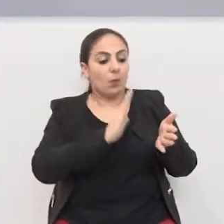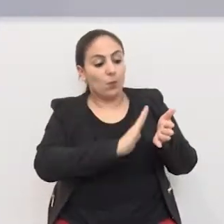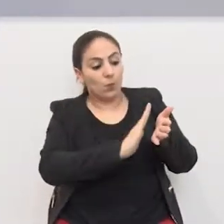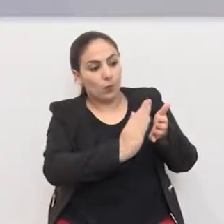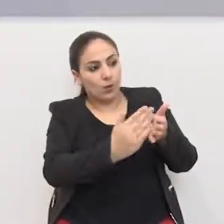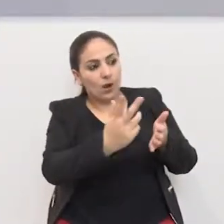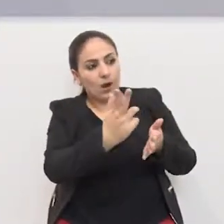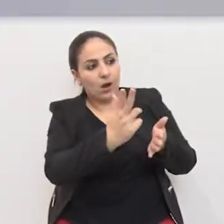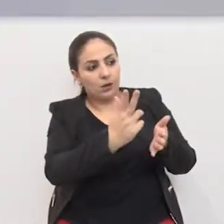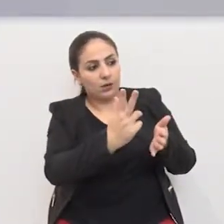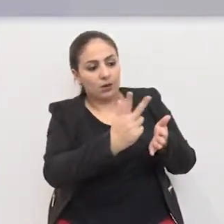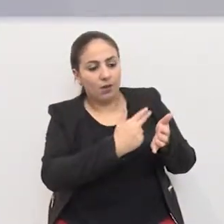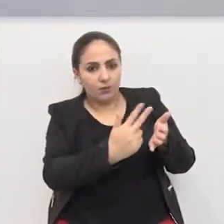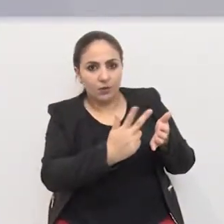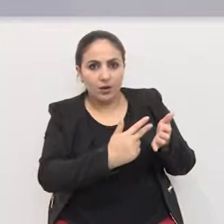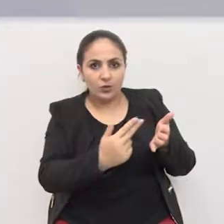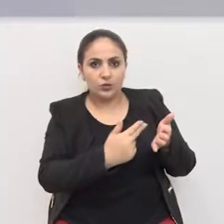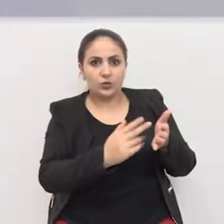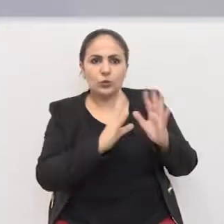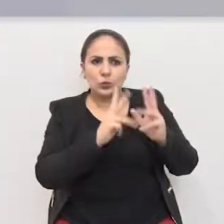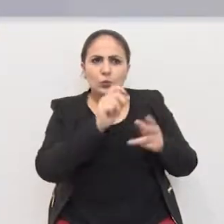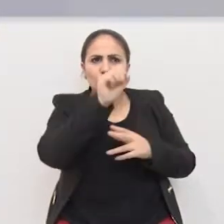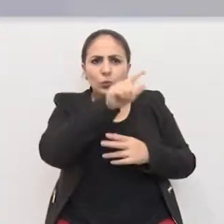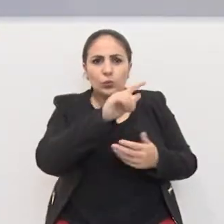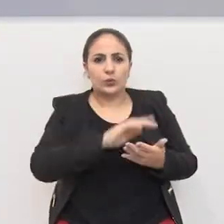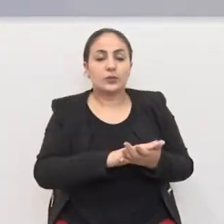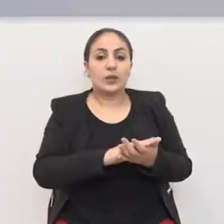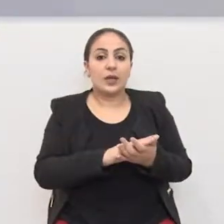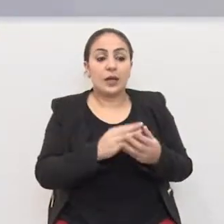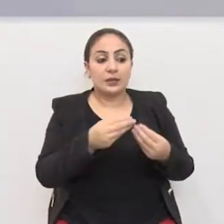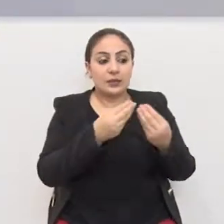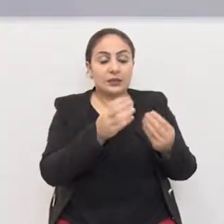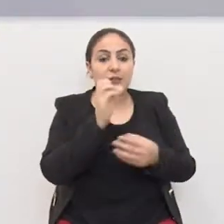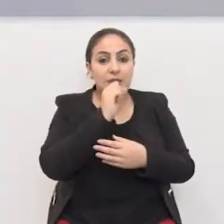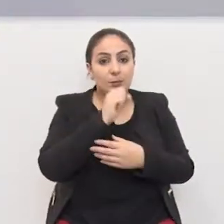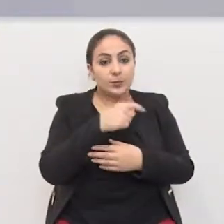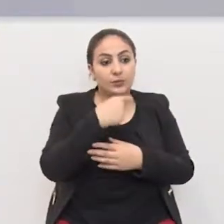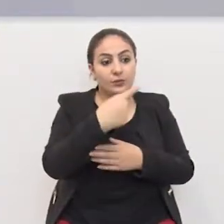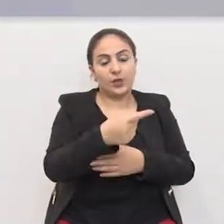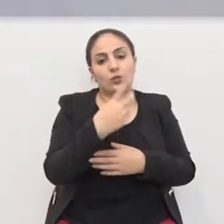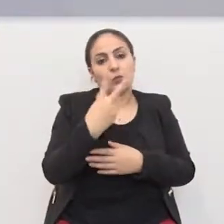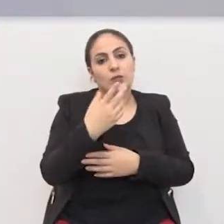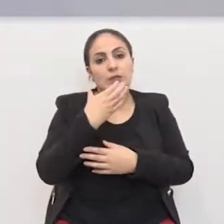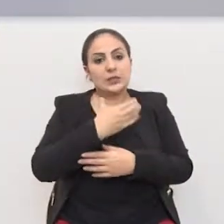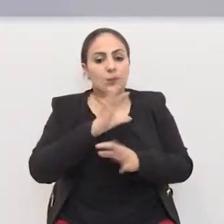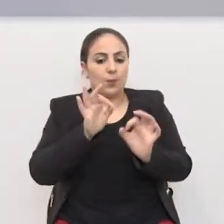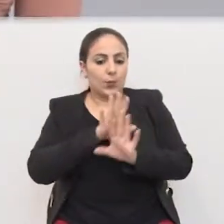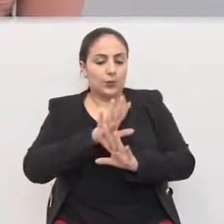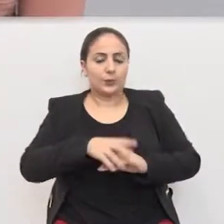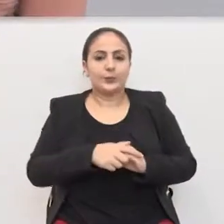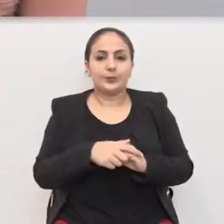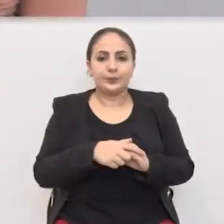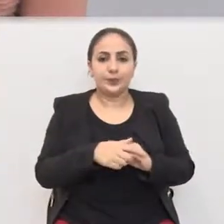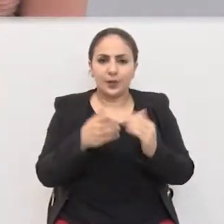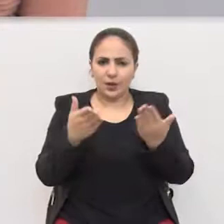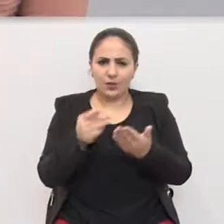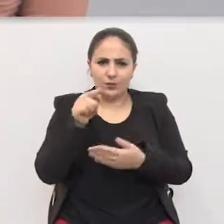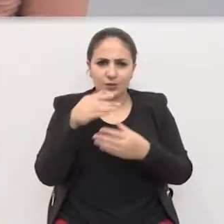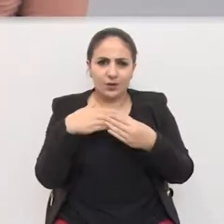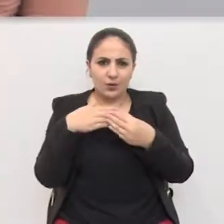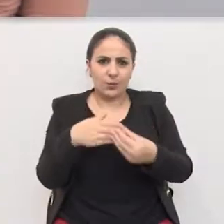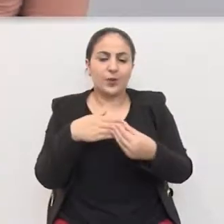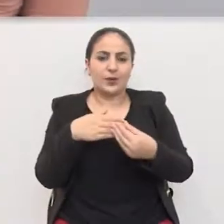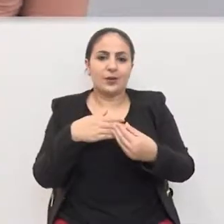e iluminação. A entrega está prevista para o próximo sábado, dia 2 de dezembro. E agora